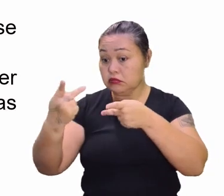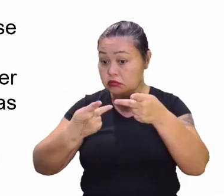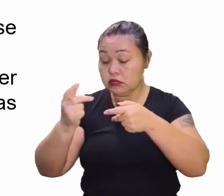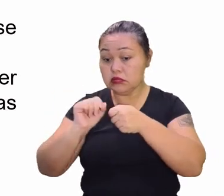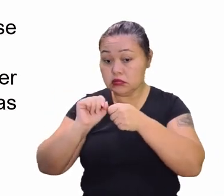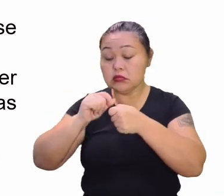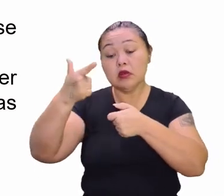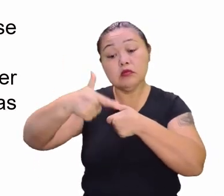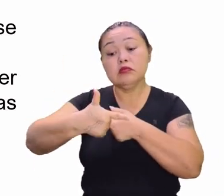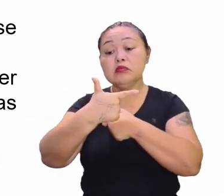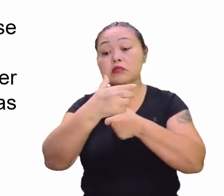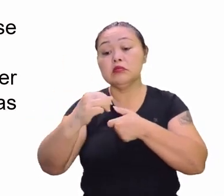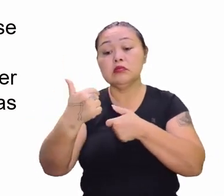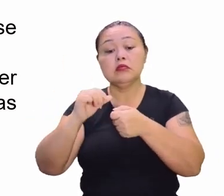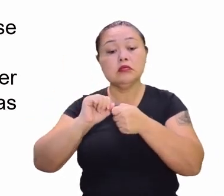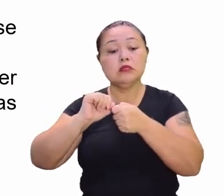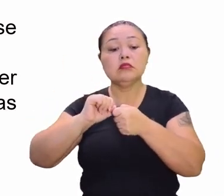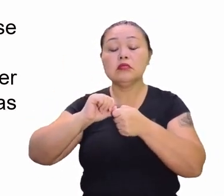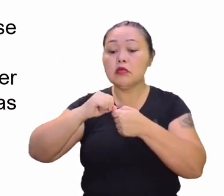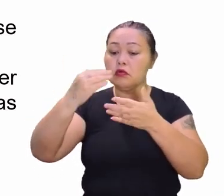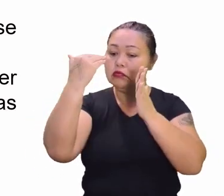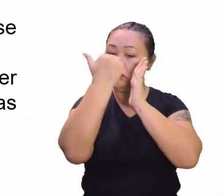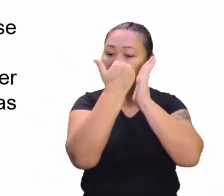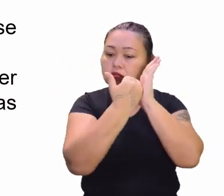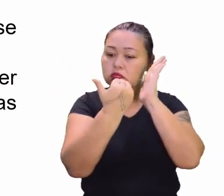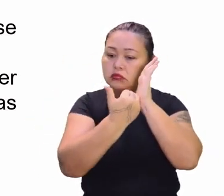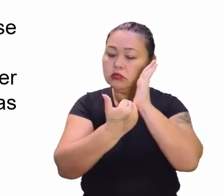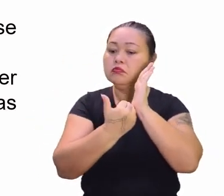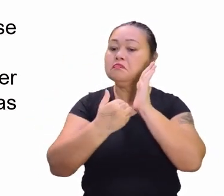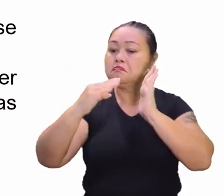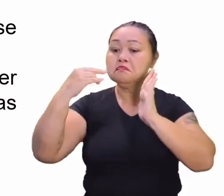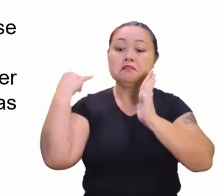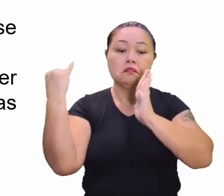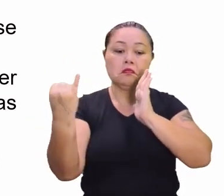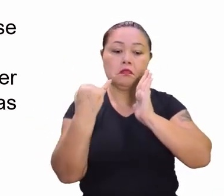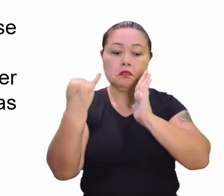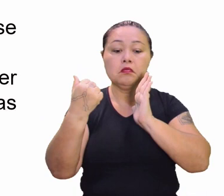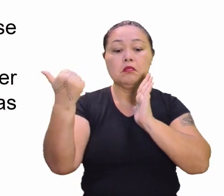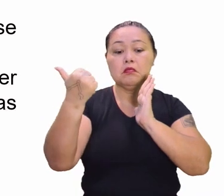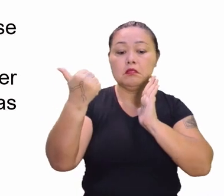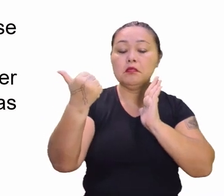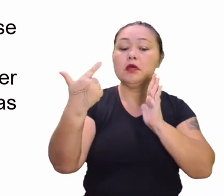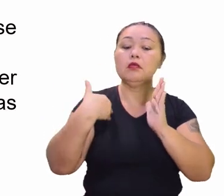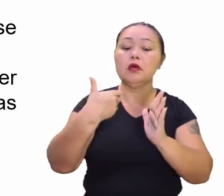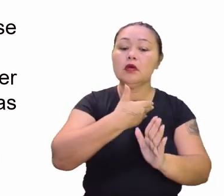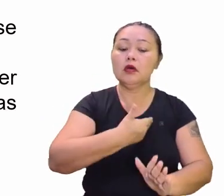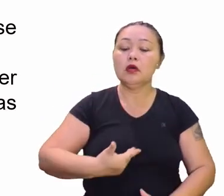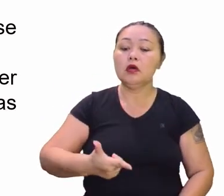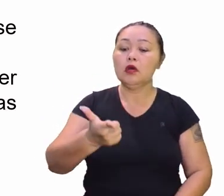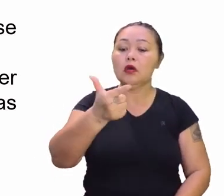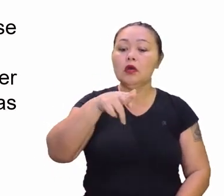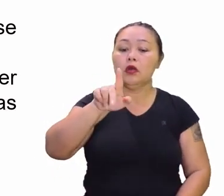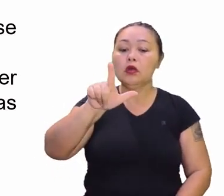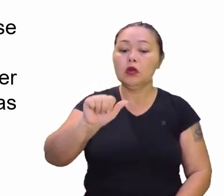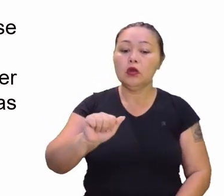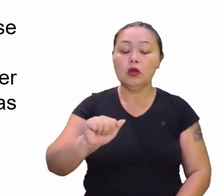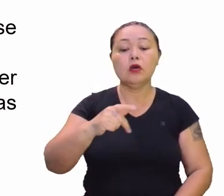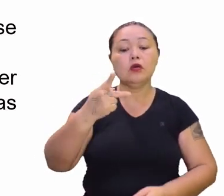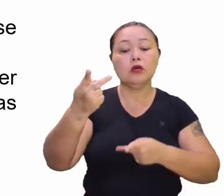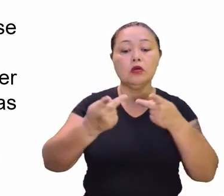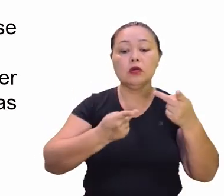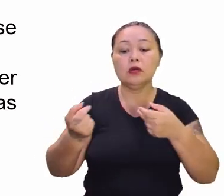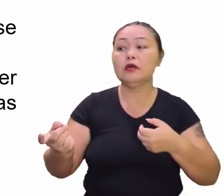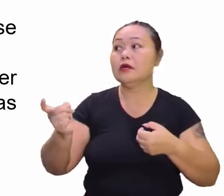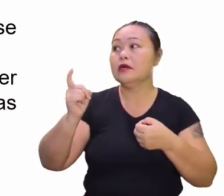2002 tornou-se programa prioritário. No primeiro governo do presidente da época, o